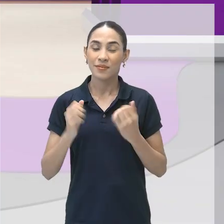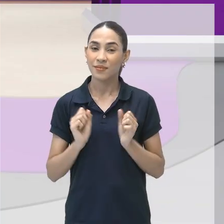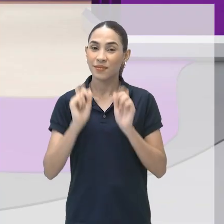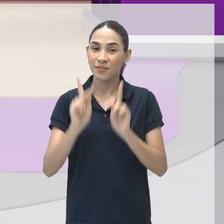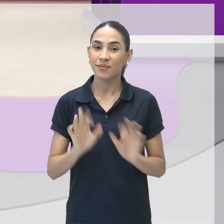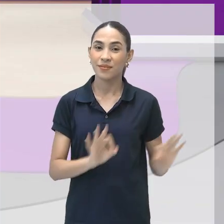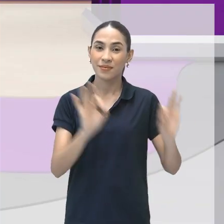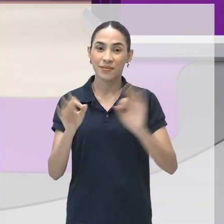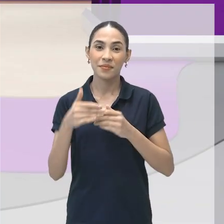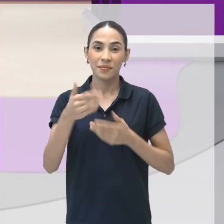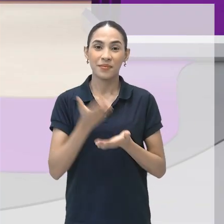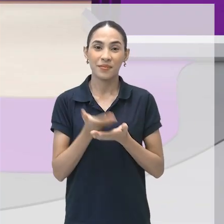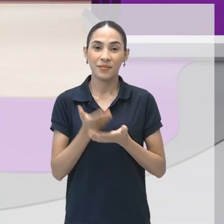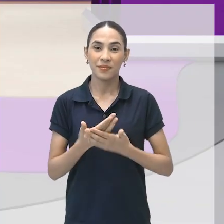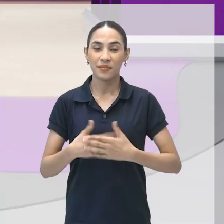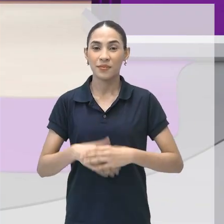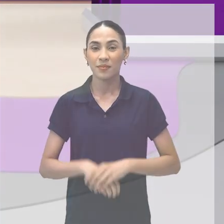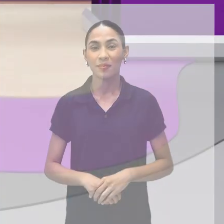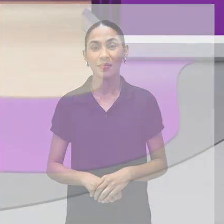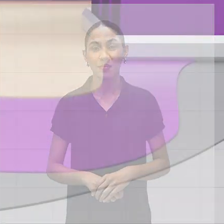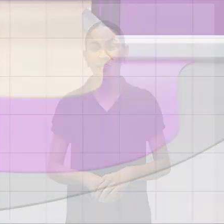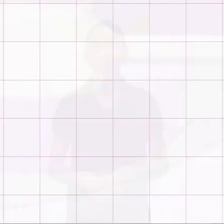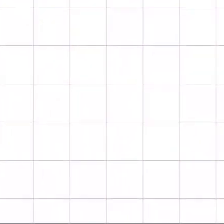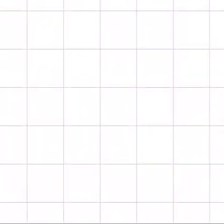Muito bem, então vamos iniciar a aula.